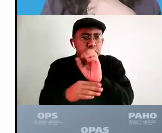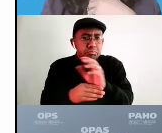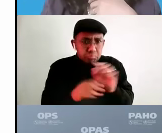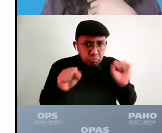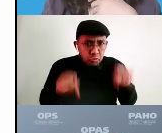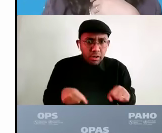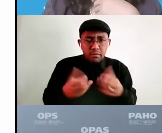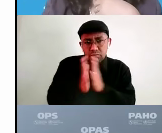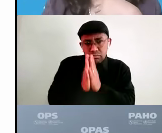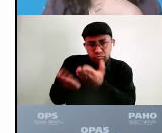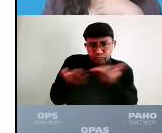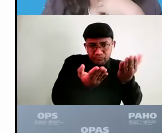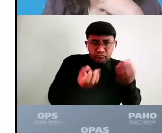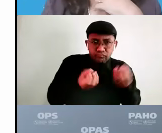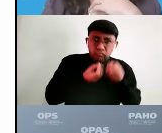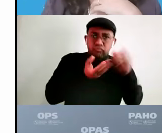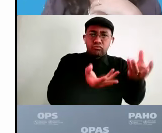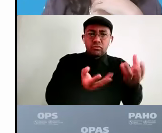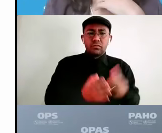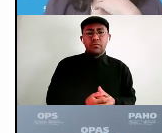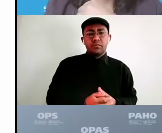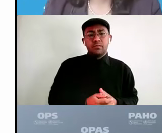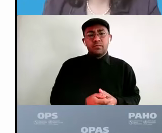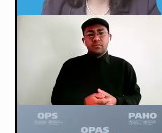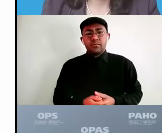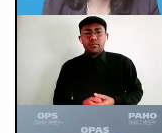diagnósticas que estão sendo realizadas?